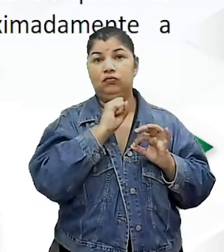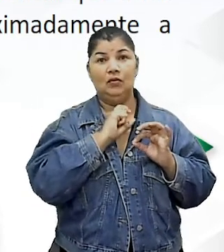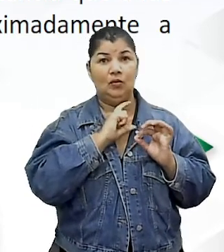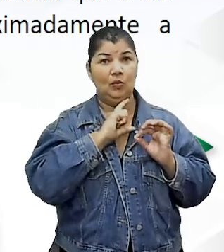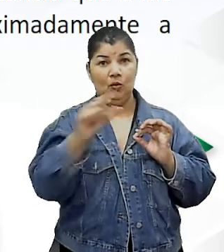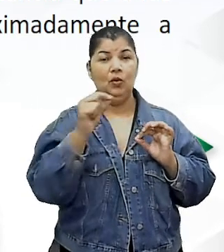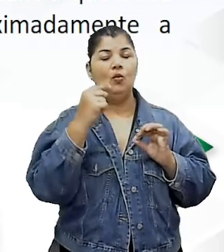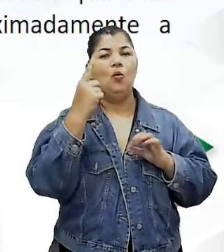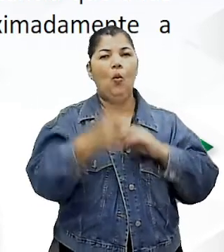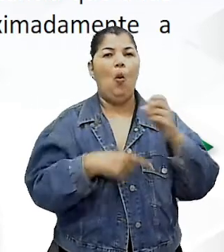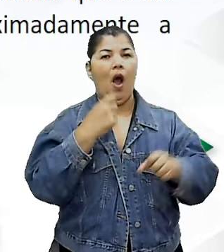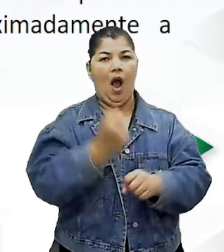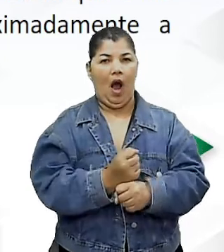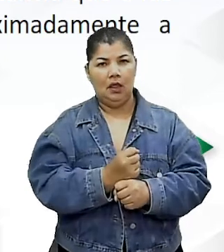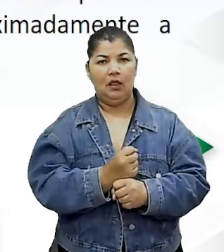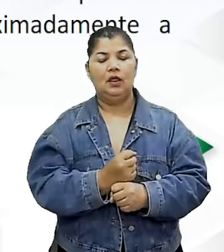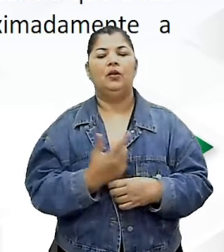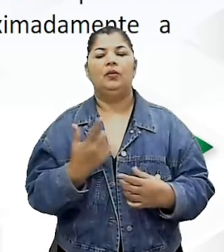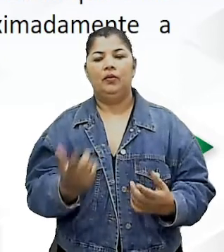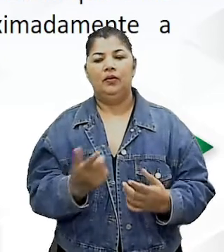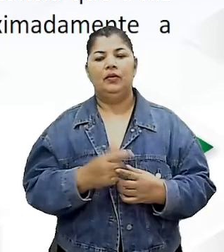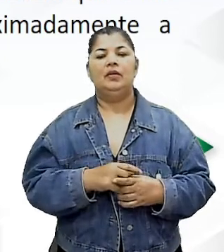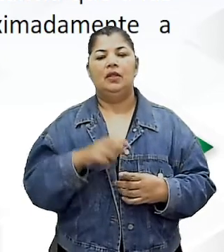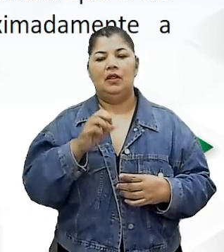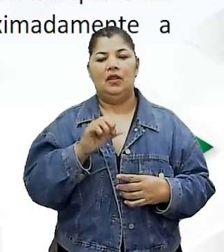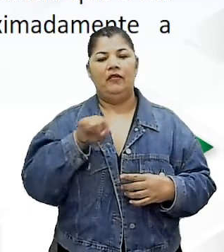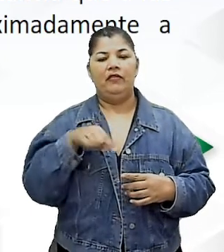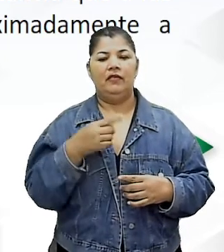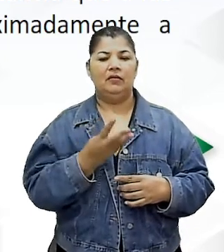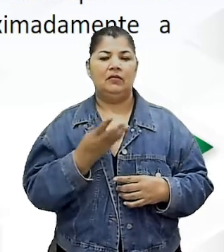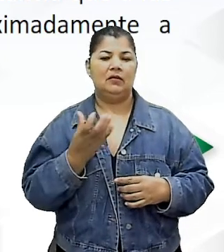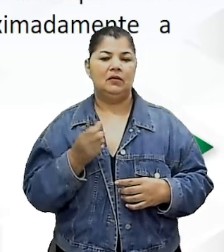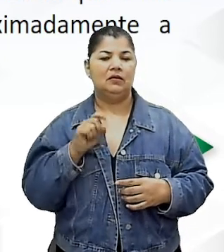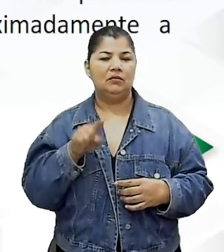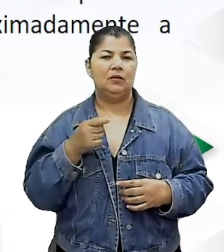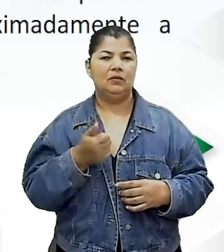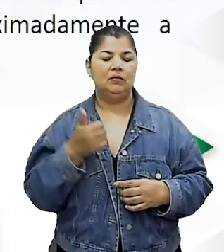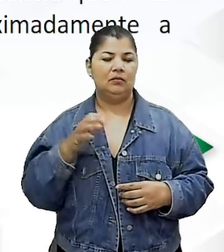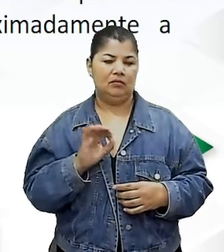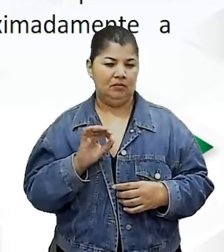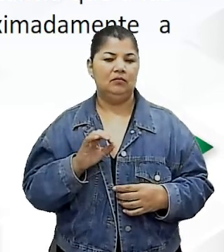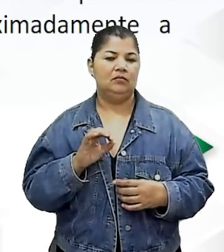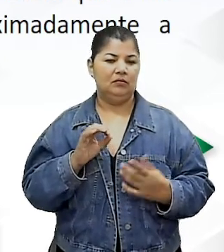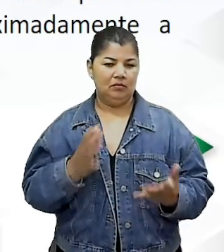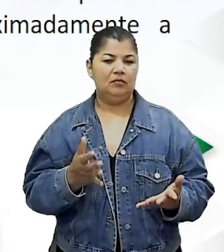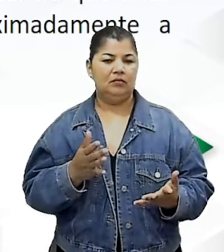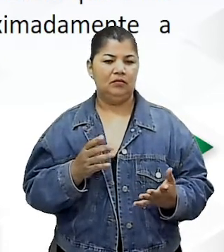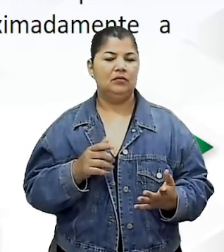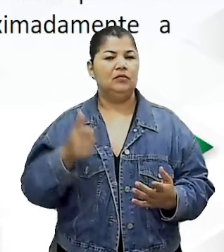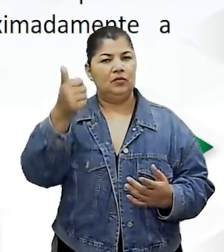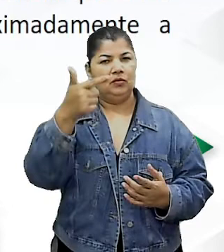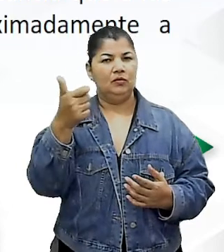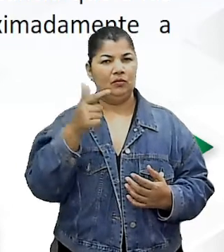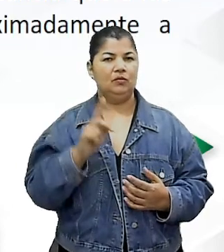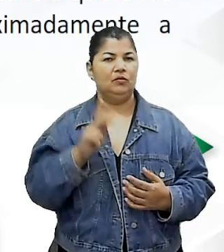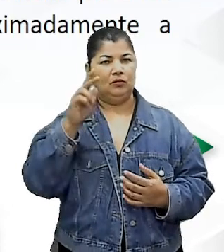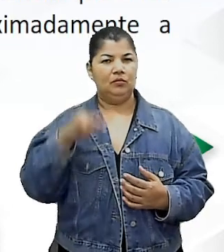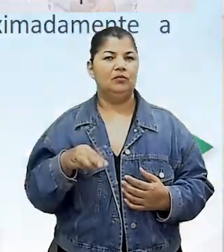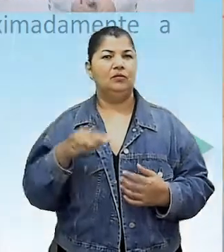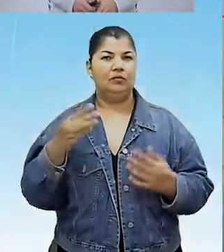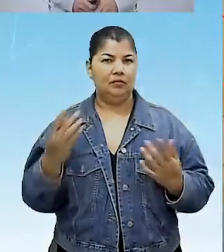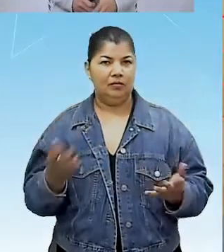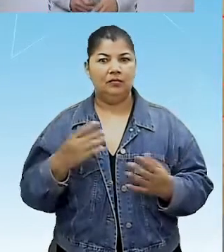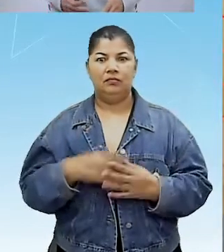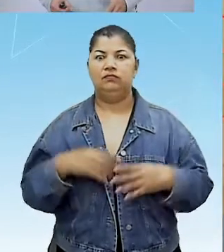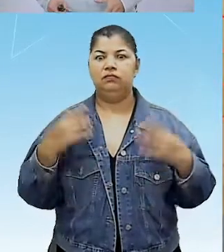ano, o que equivale a aproximadamente isso aí, 9,46 vezes 10 elevado a 12 quilômetros. Claro que é um